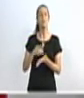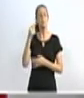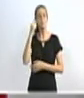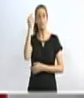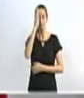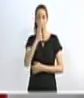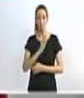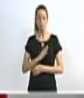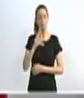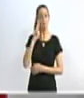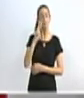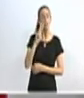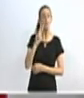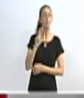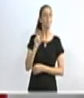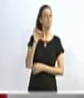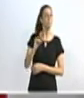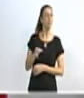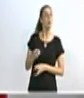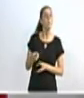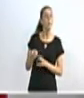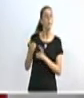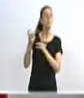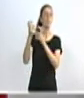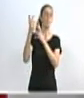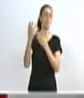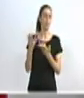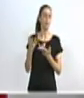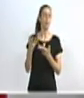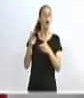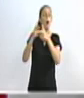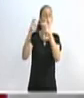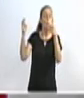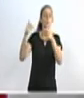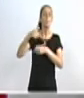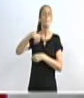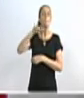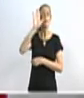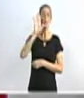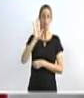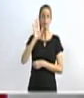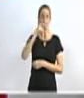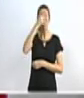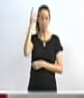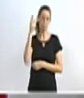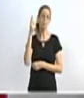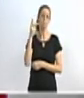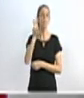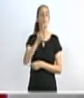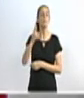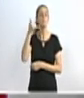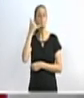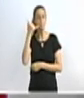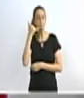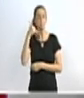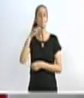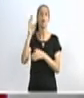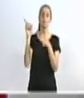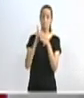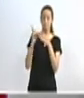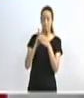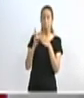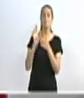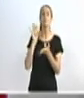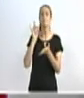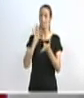e verificarmos onde tem maior intensidade de atendimento e menor intensidade, ela tem uma